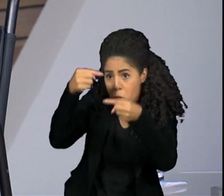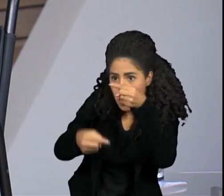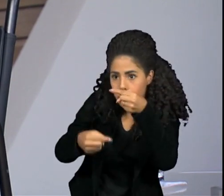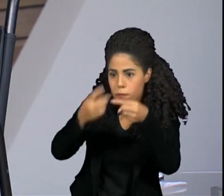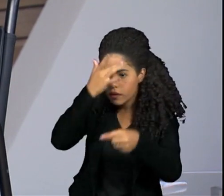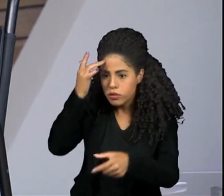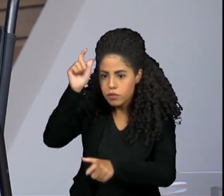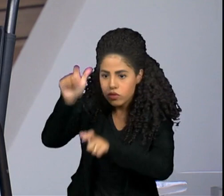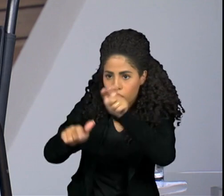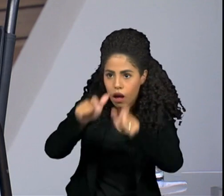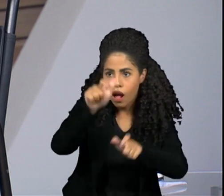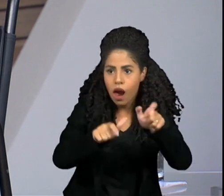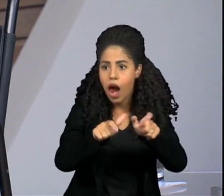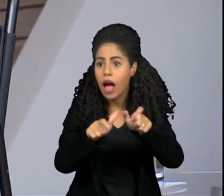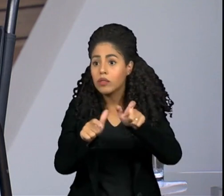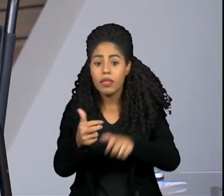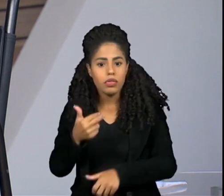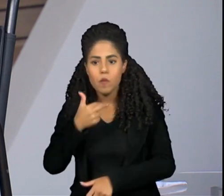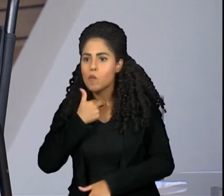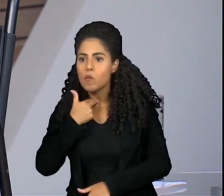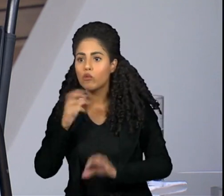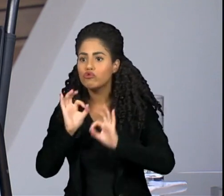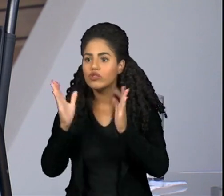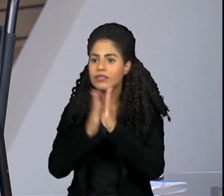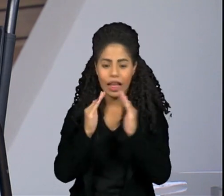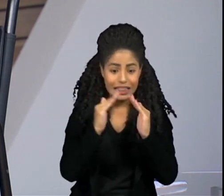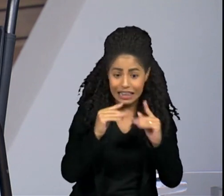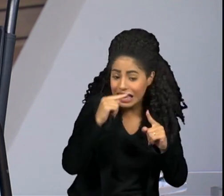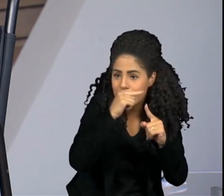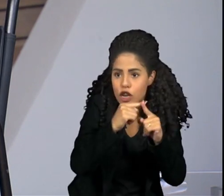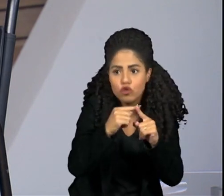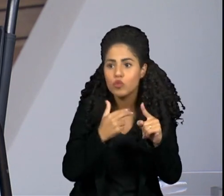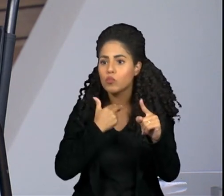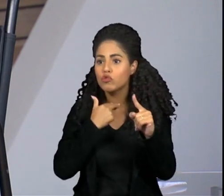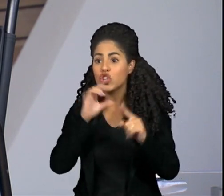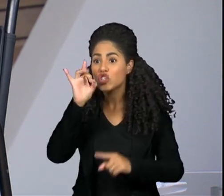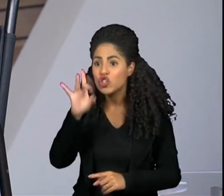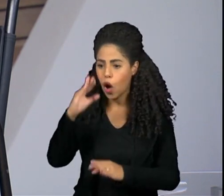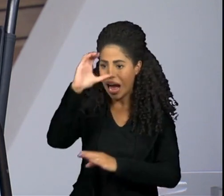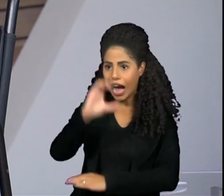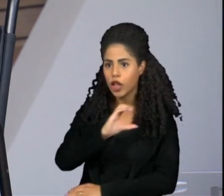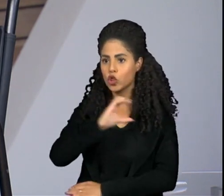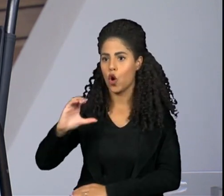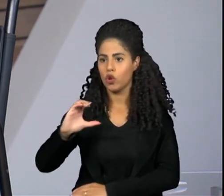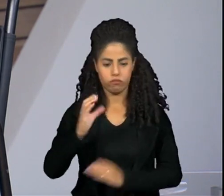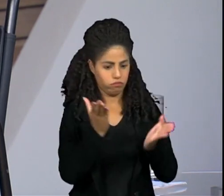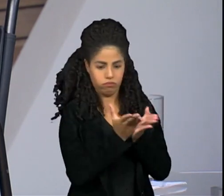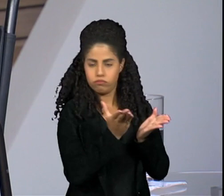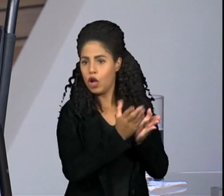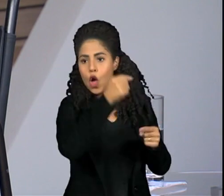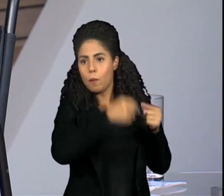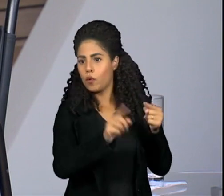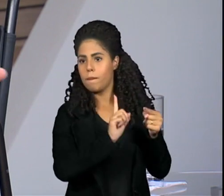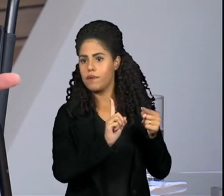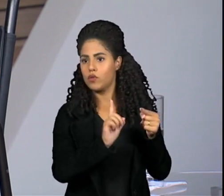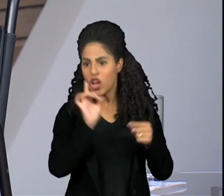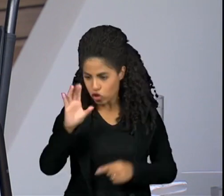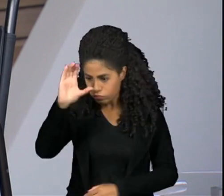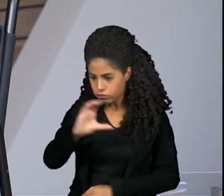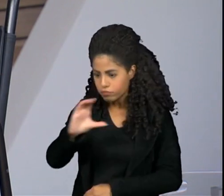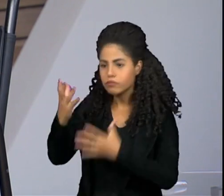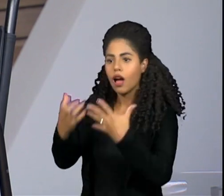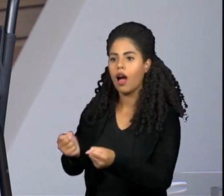que existisse qualquer tipo de templo que não fosse católico. Era proibido no Brasil igrejas evangélicas. O